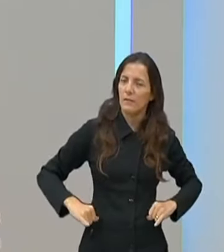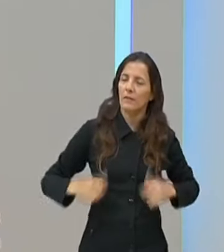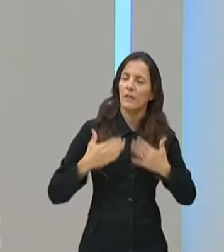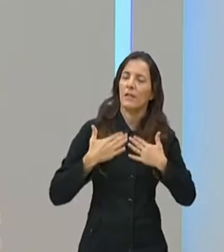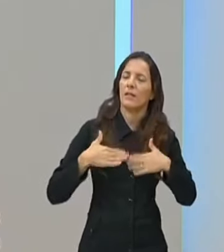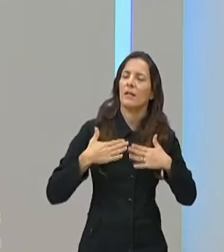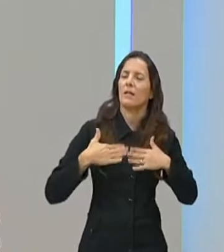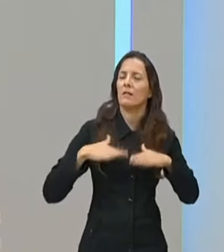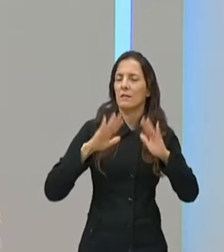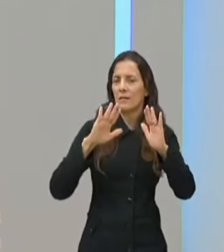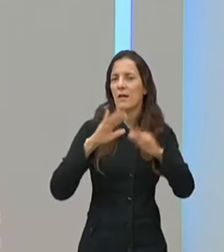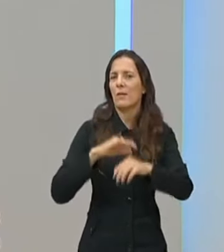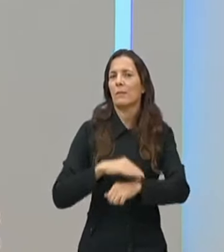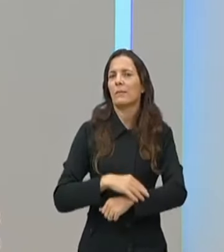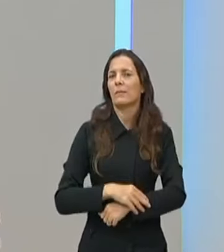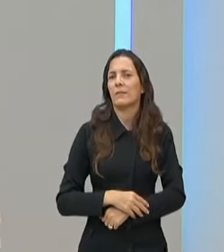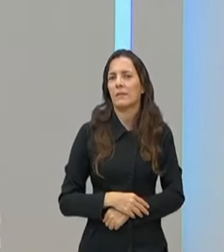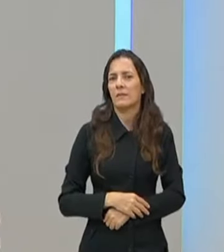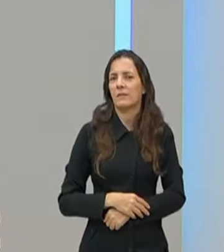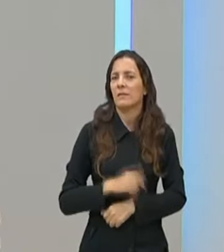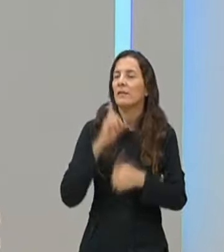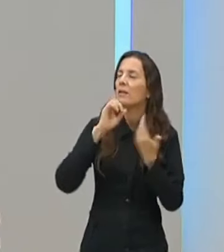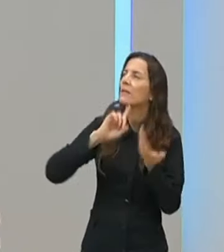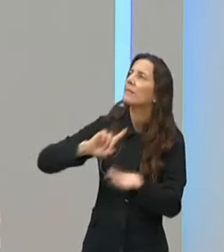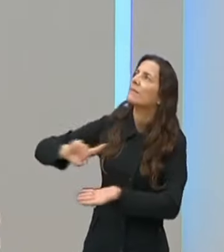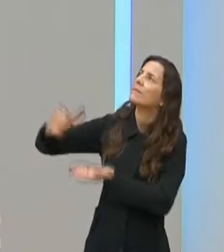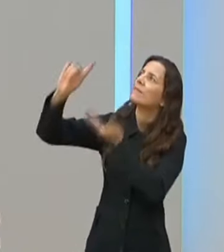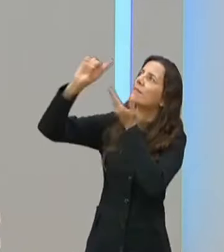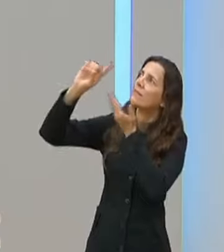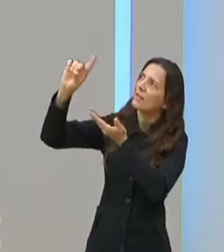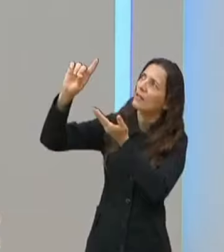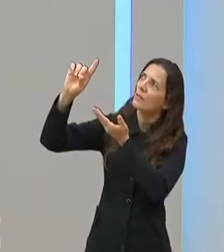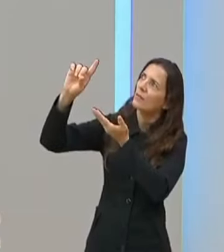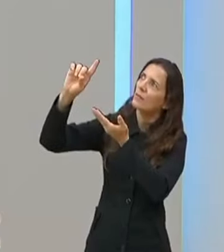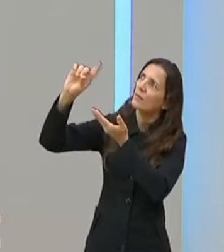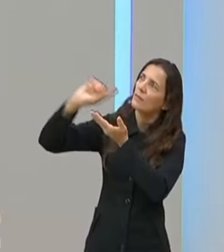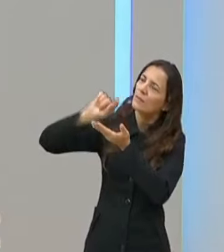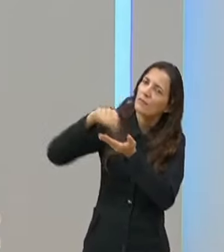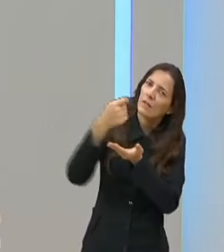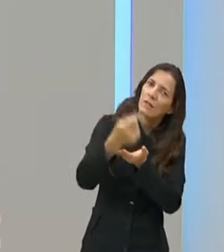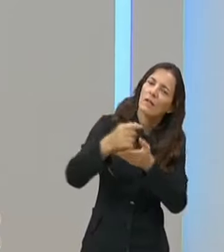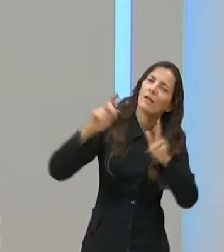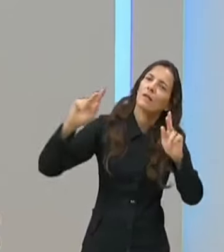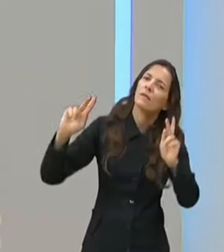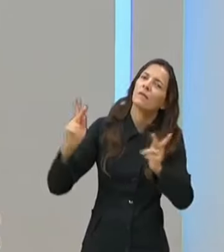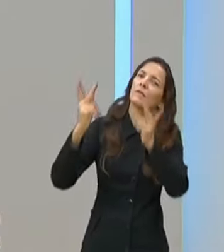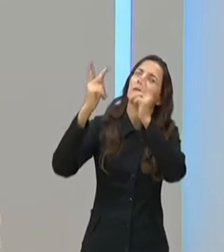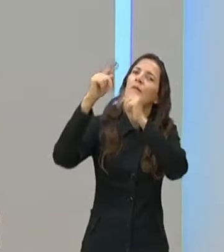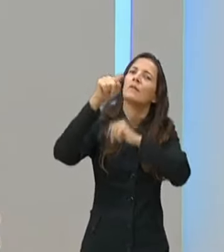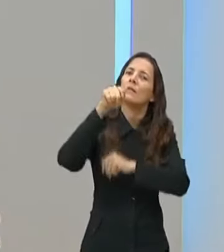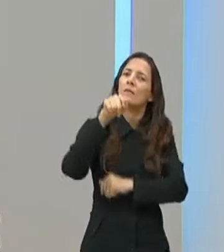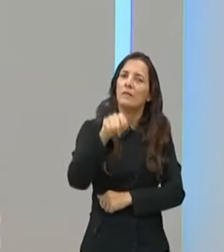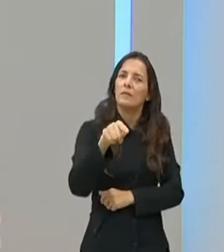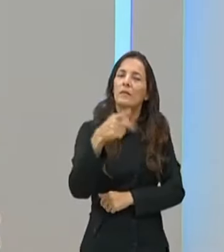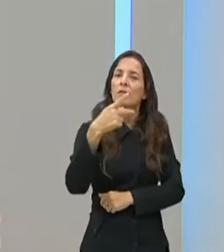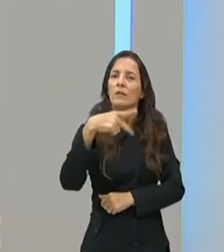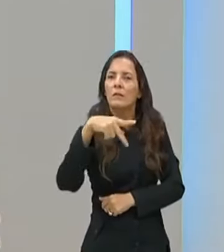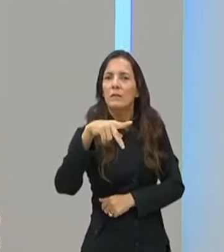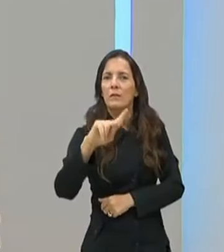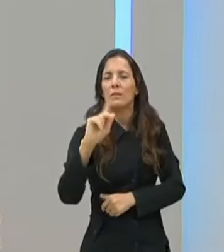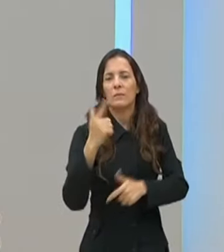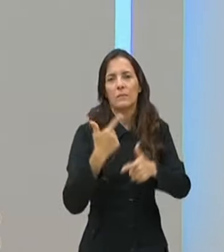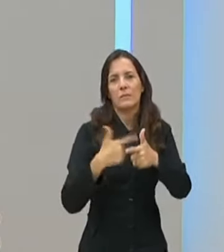Deus colocará um ponto final nesta provação que tu estás passando. Você não sabe